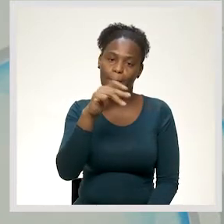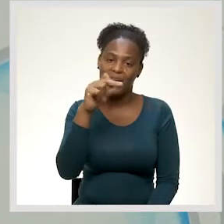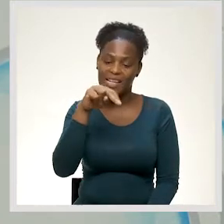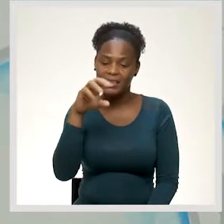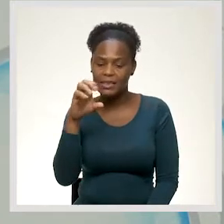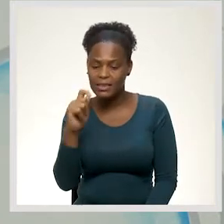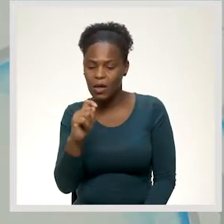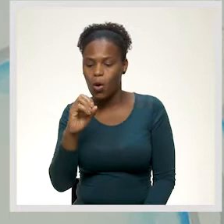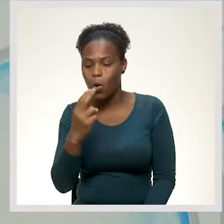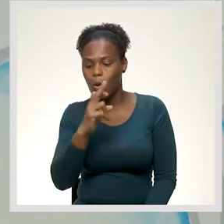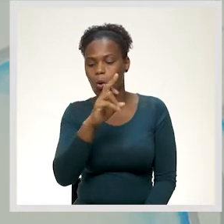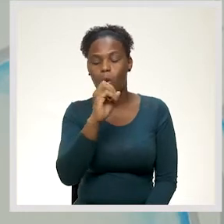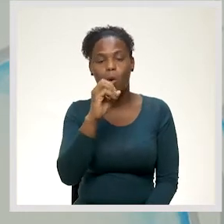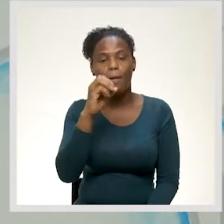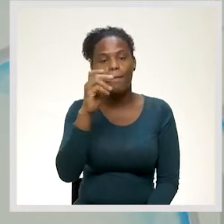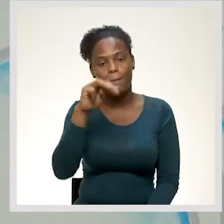vem